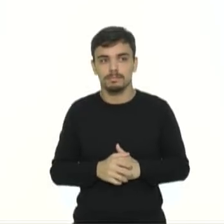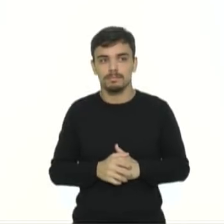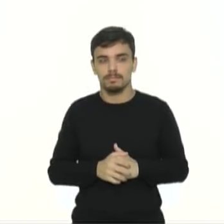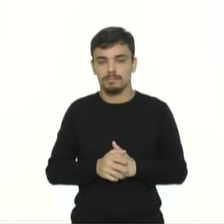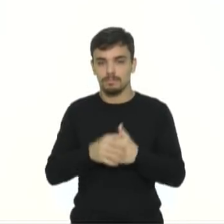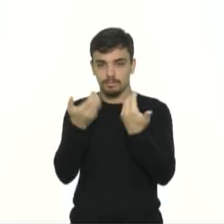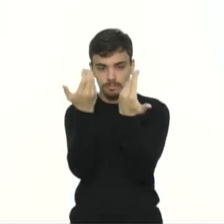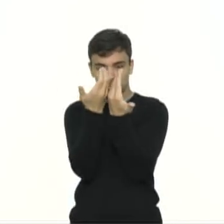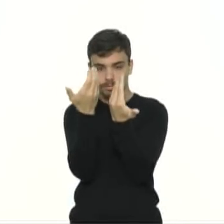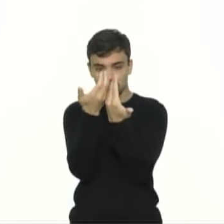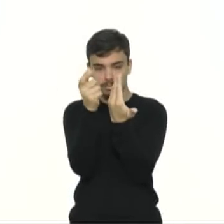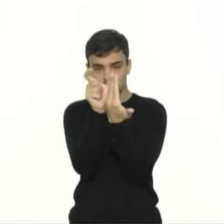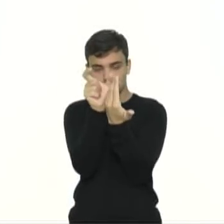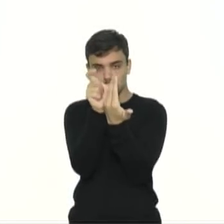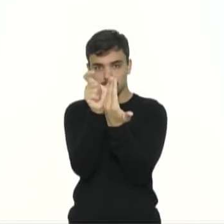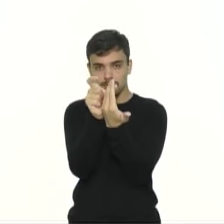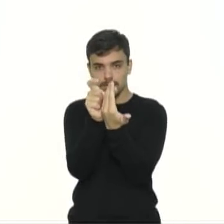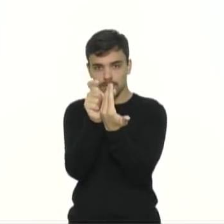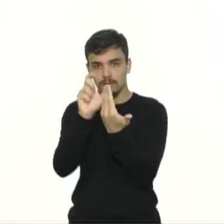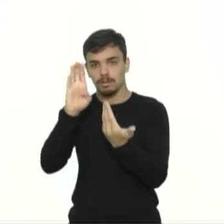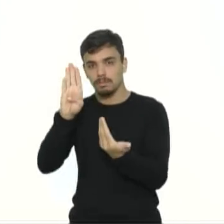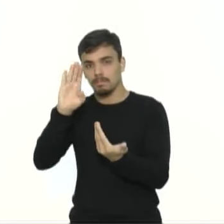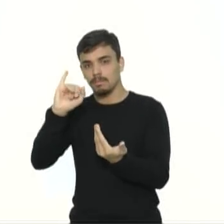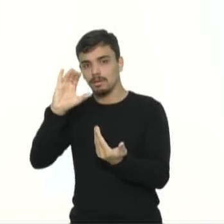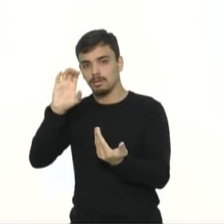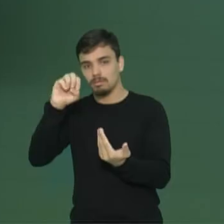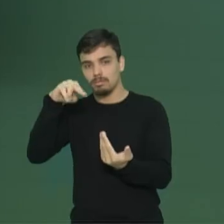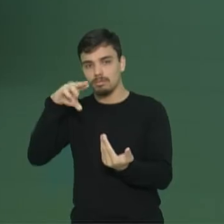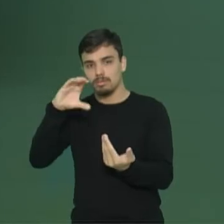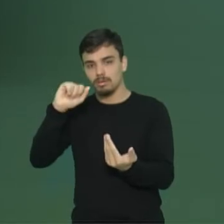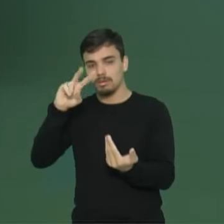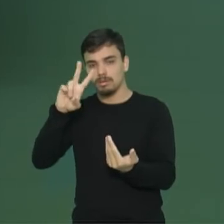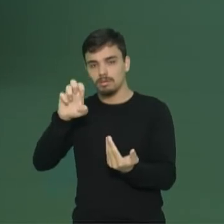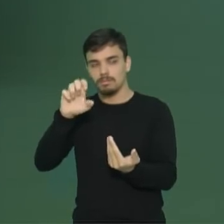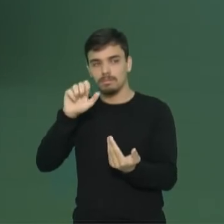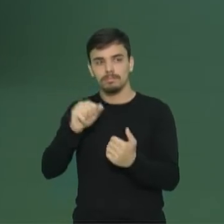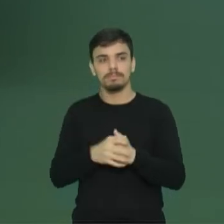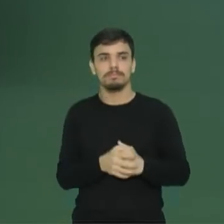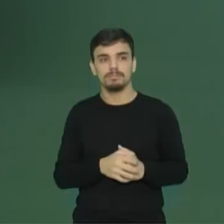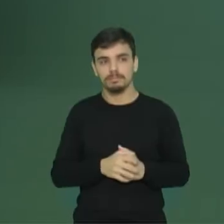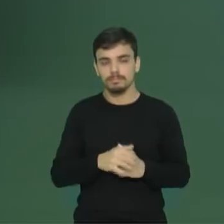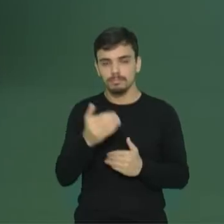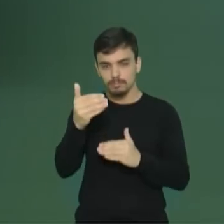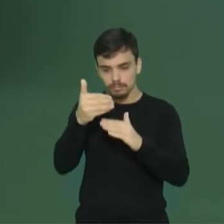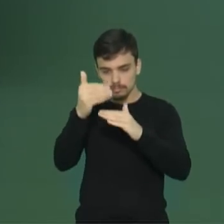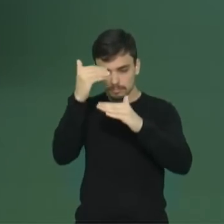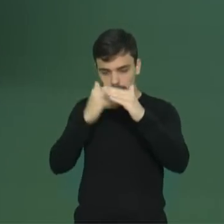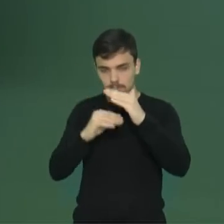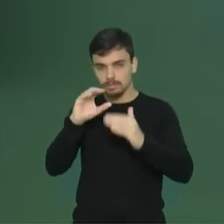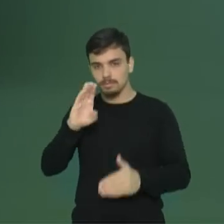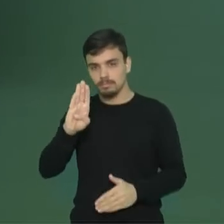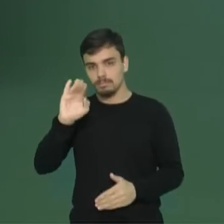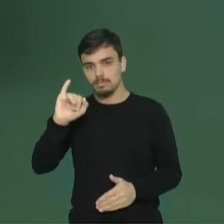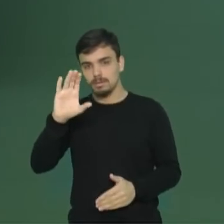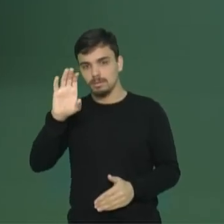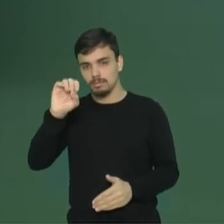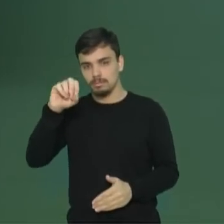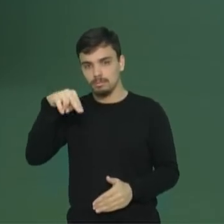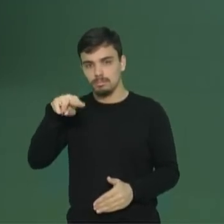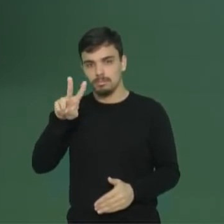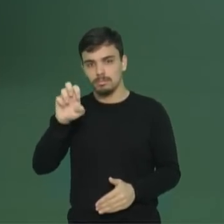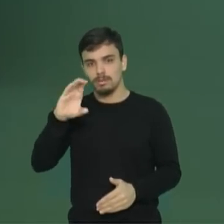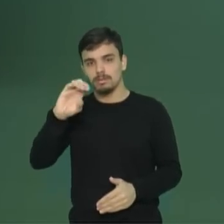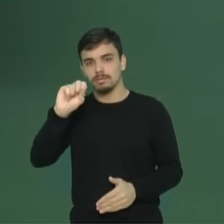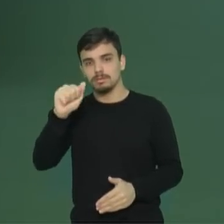o exemplo, uma bicôncava. Bordas finas, um exemplo lá, biconvexa. Bordas finas, raios